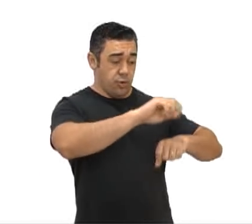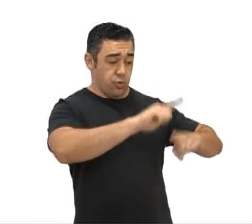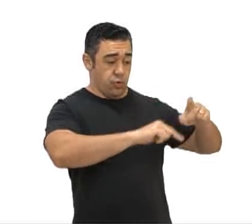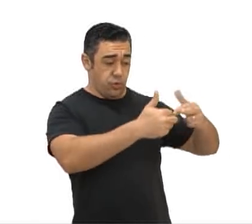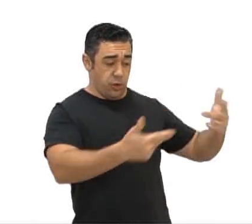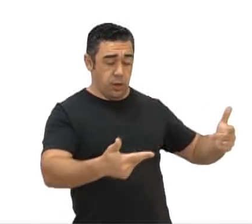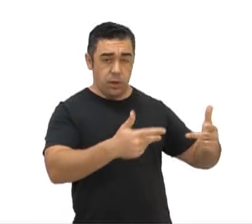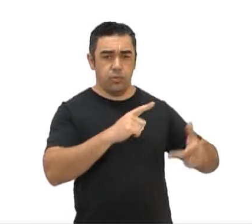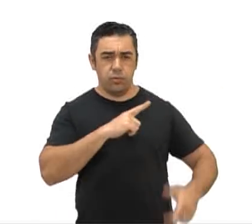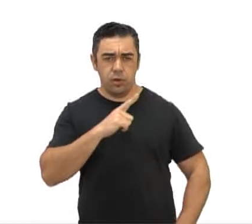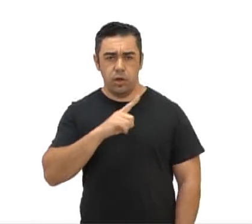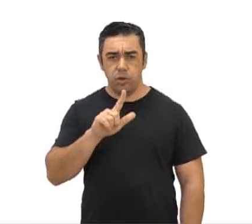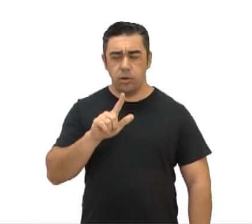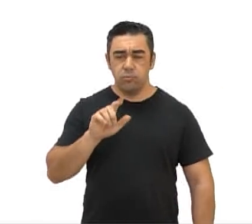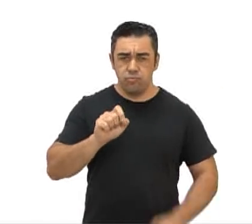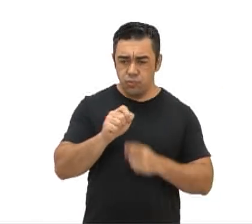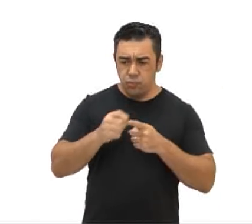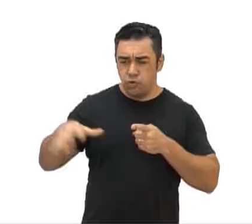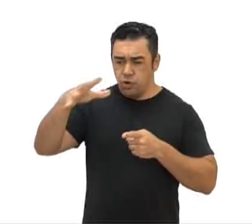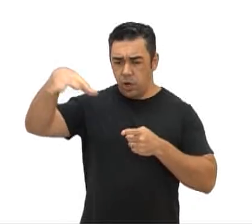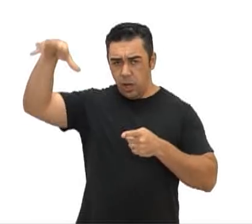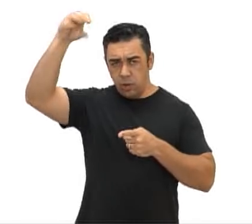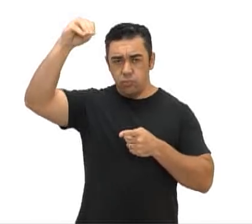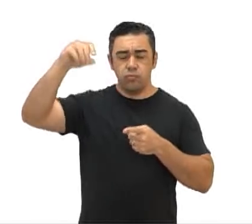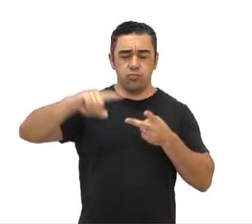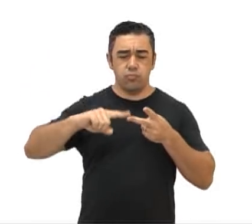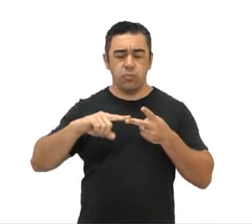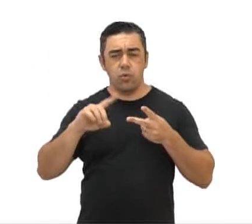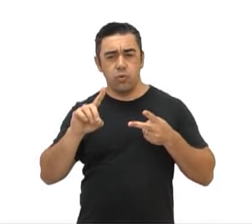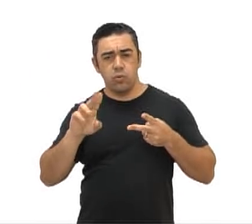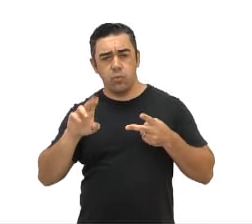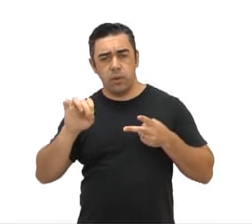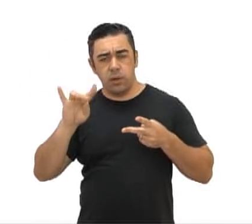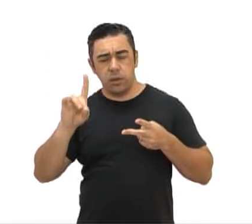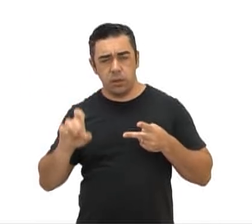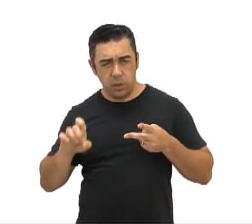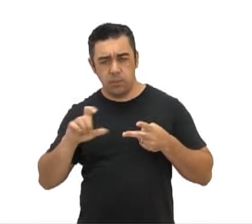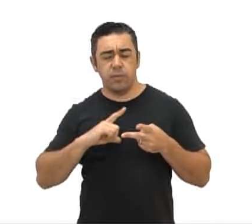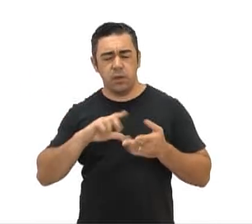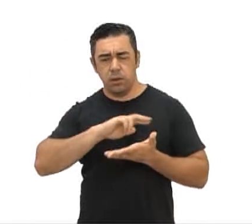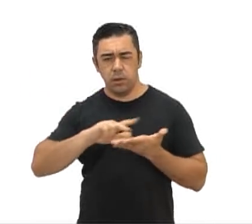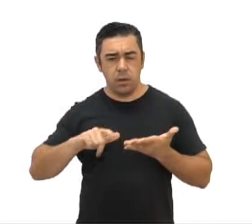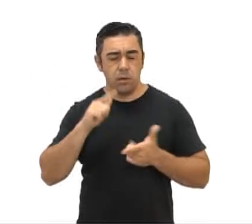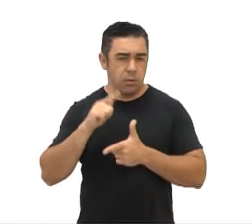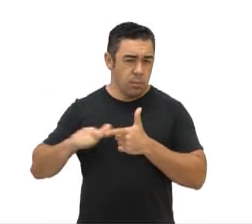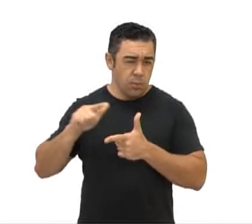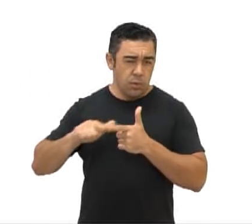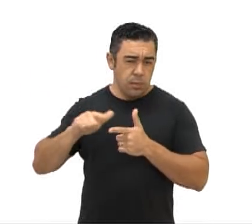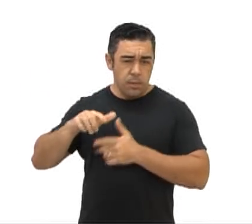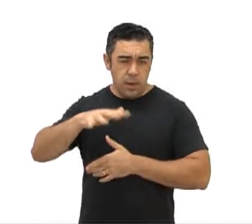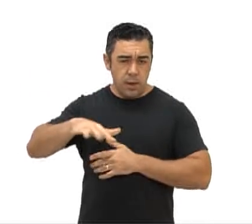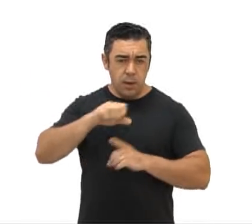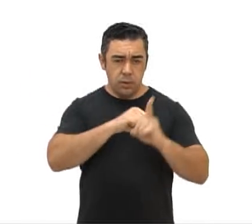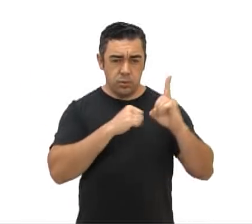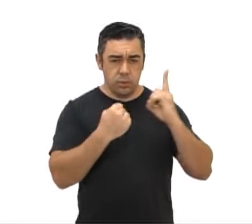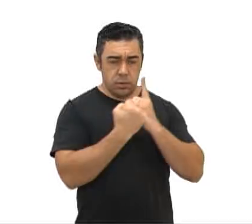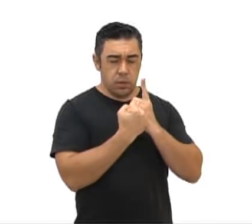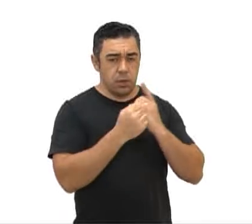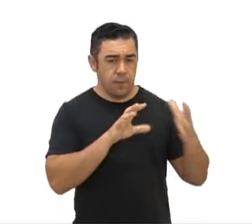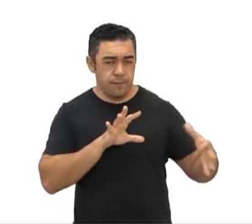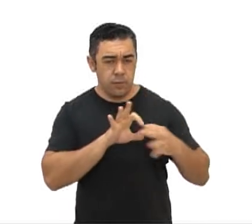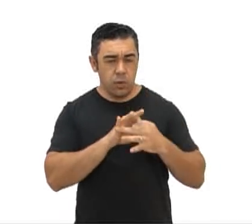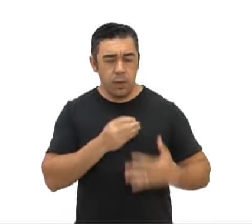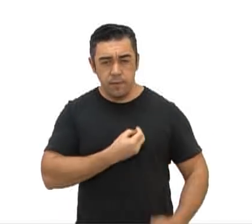gênios, duendes, etc. E tem como eixo uma problemática social ligada à vida